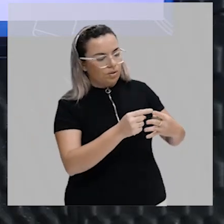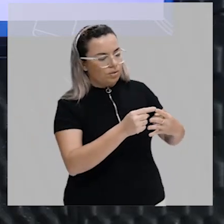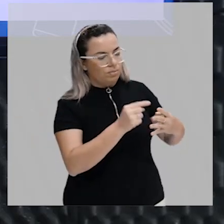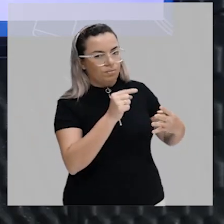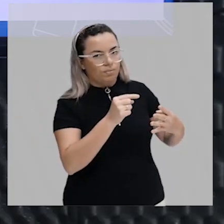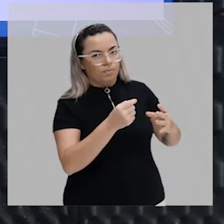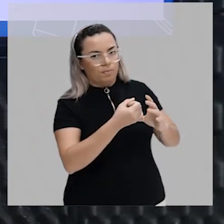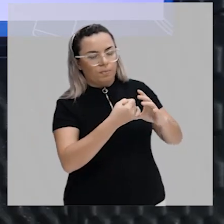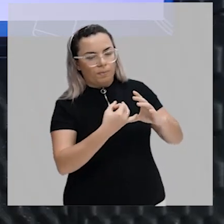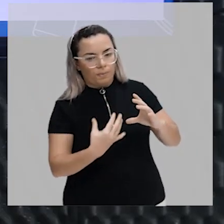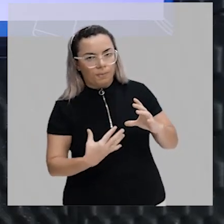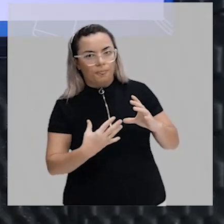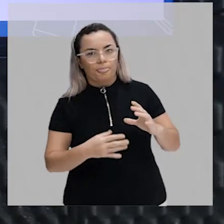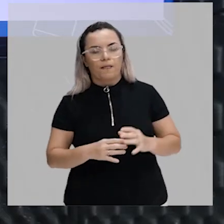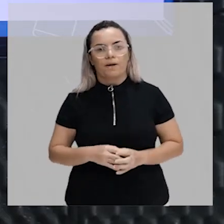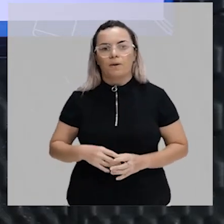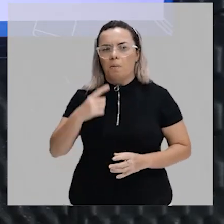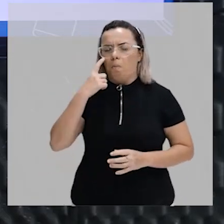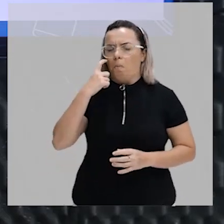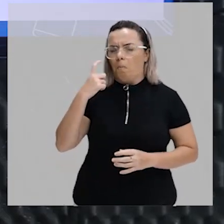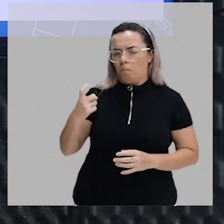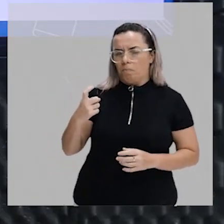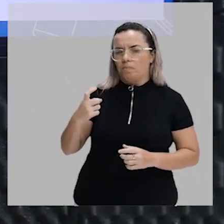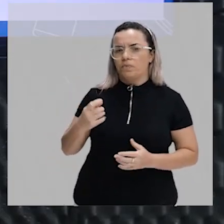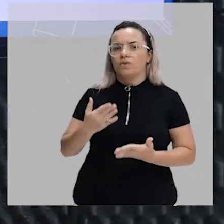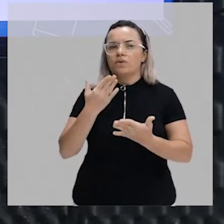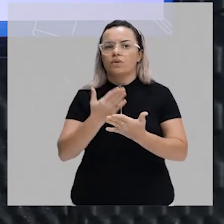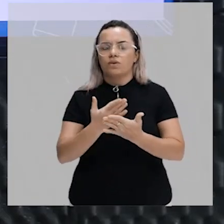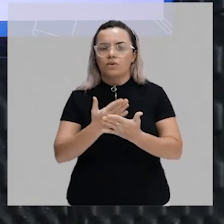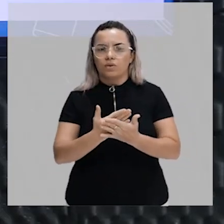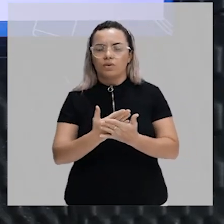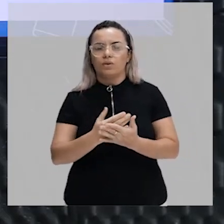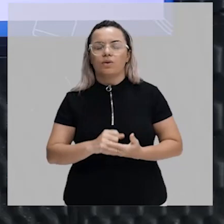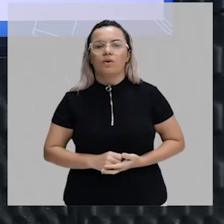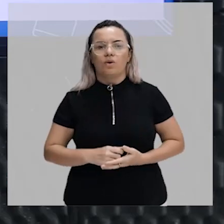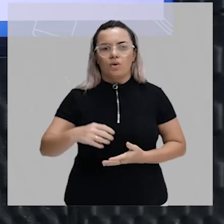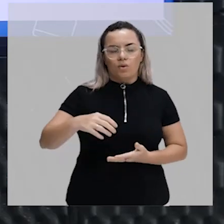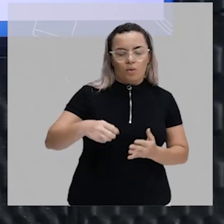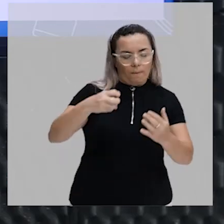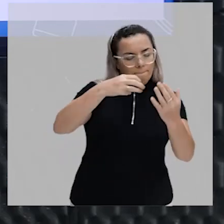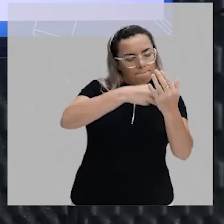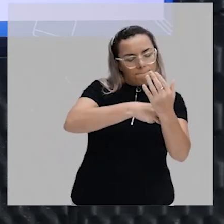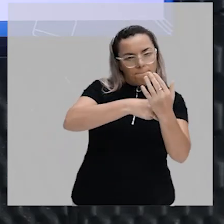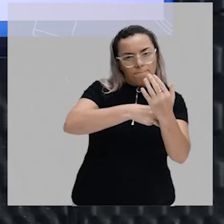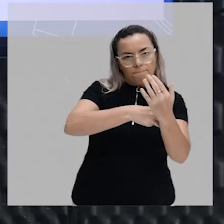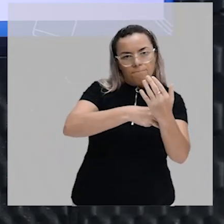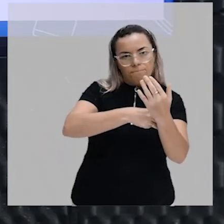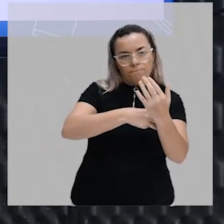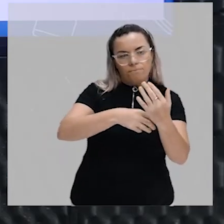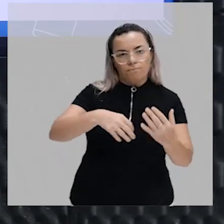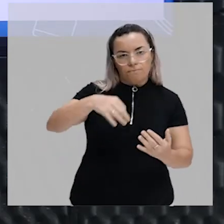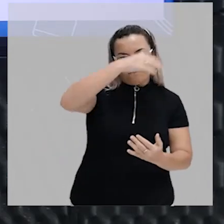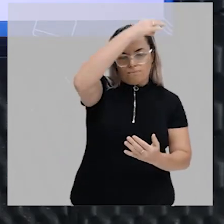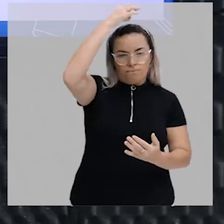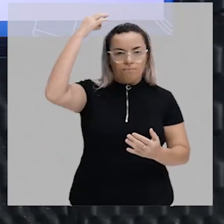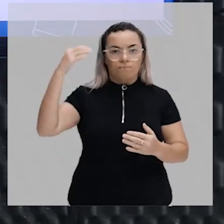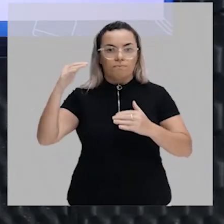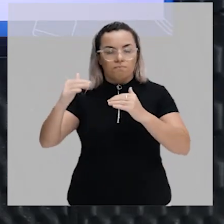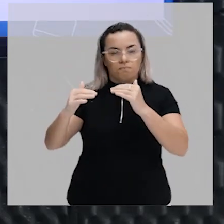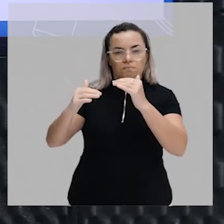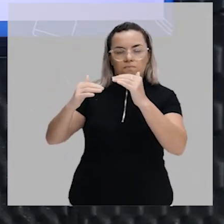bem interessante de se trabalhar, o transcendental, o místico, uma pegar uma pegadinha lá